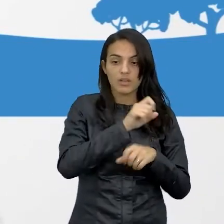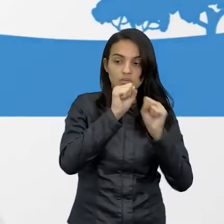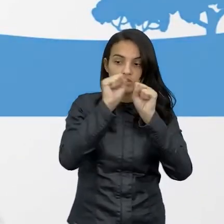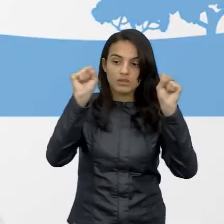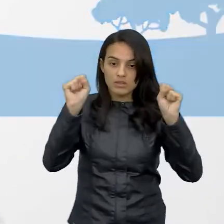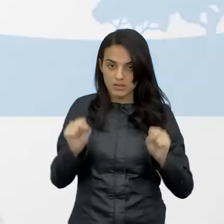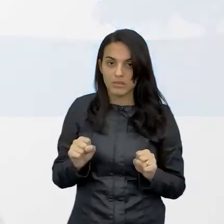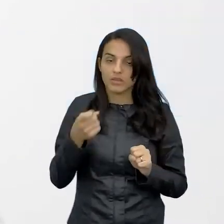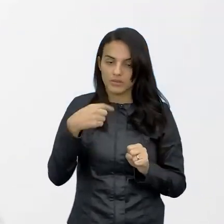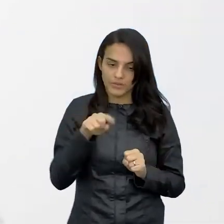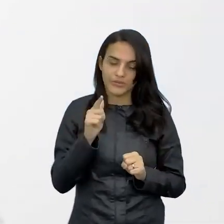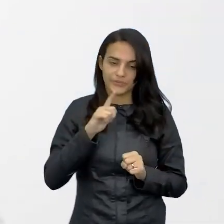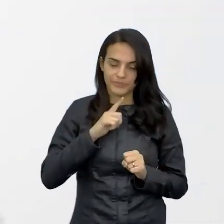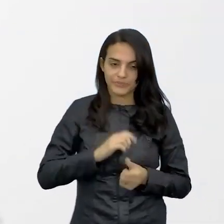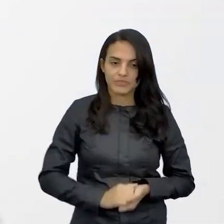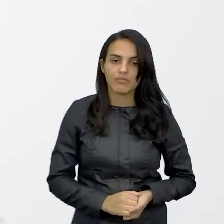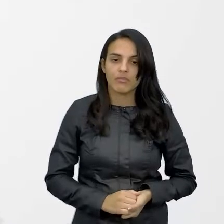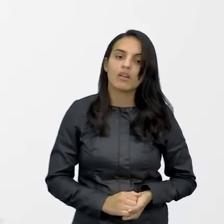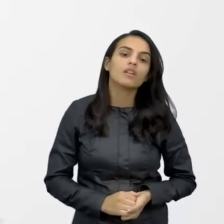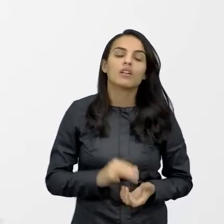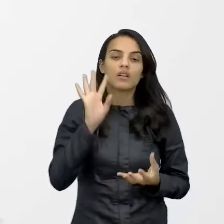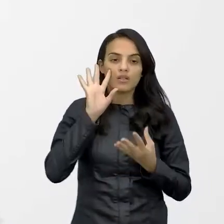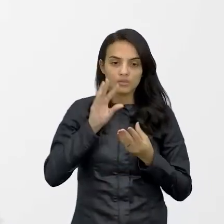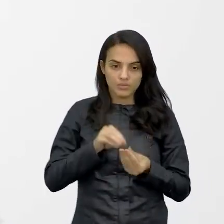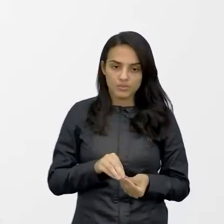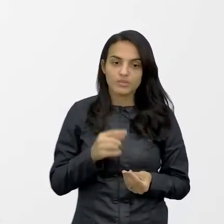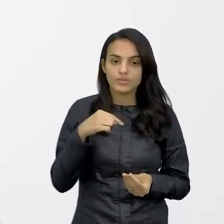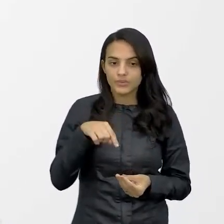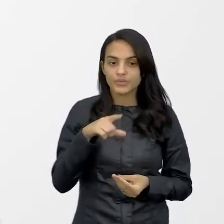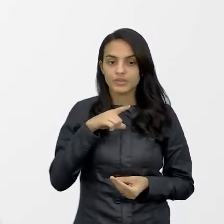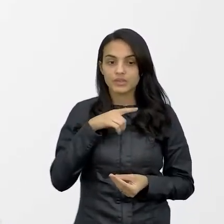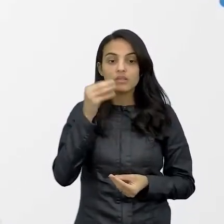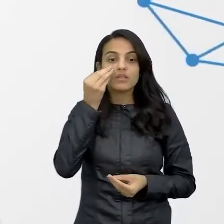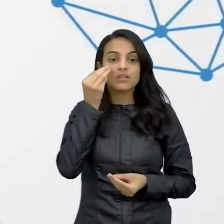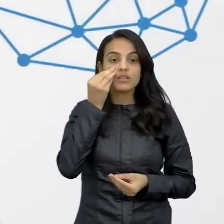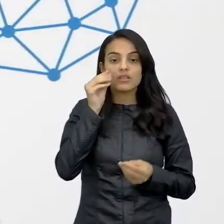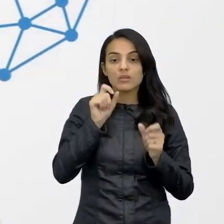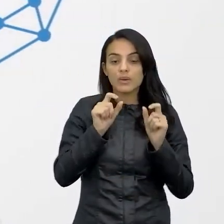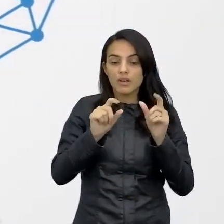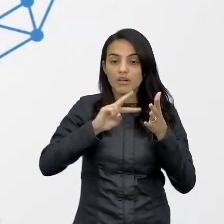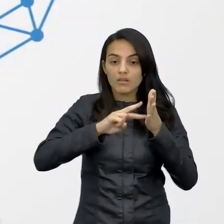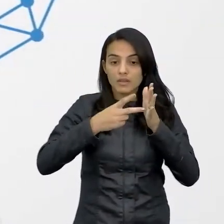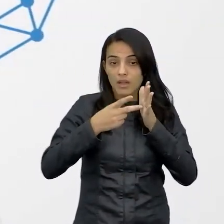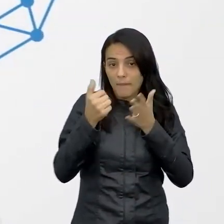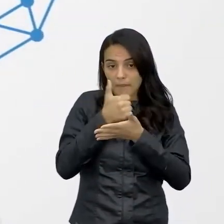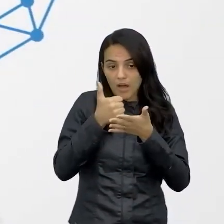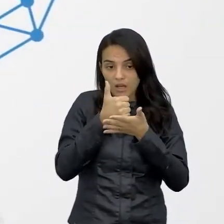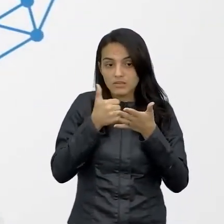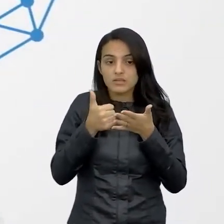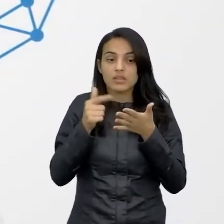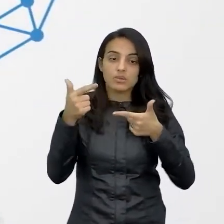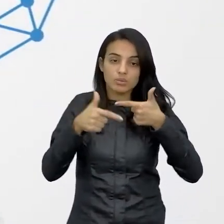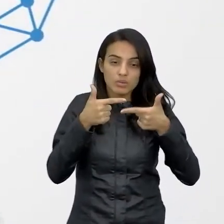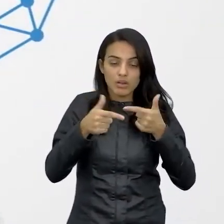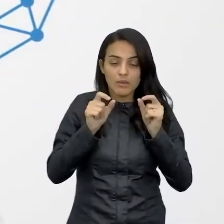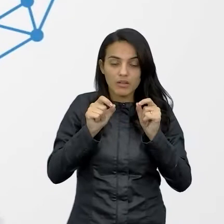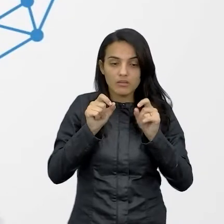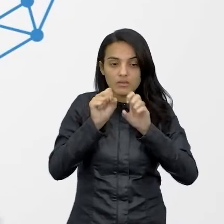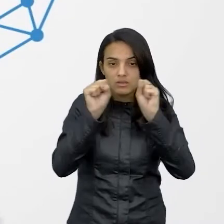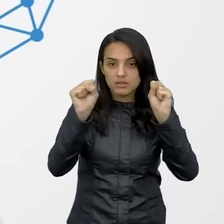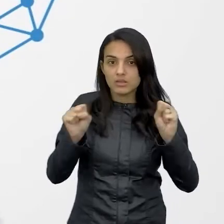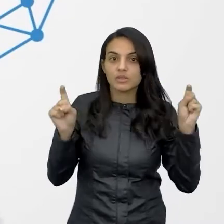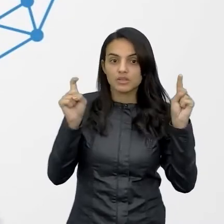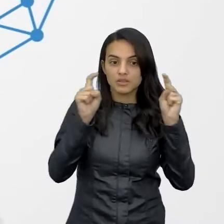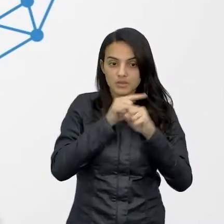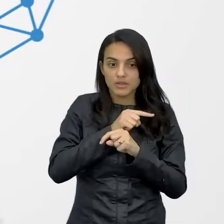sistema que estamos lidando. Em resumo, estamos tentando estabelecer uma definição básica de trabalho para um sistema